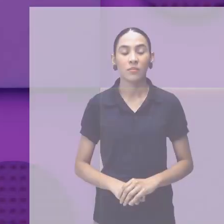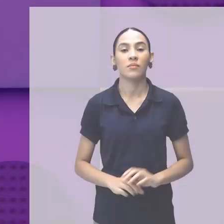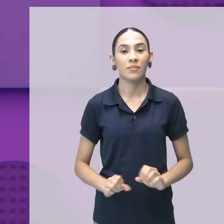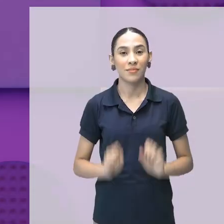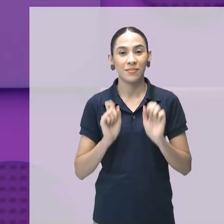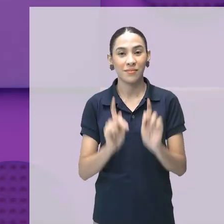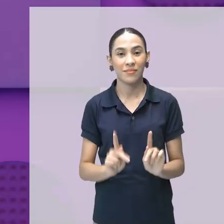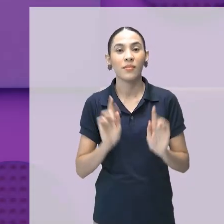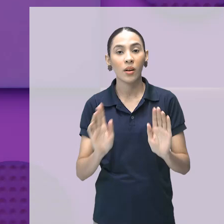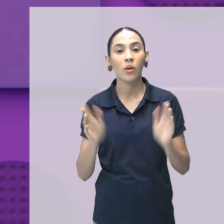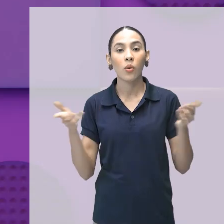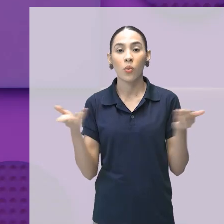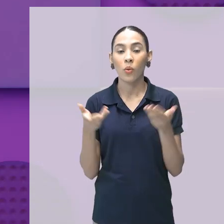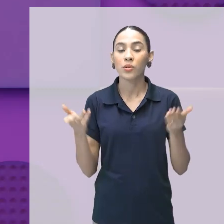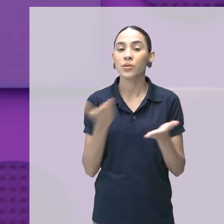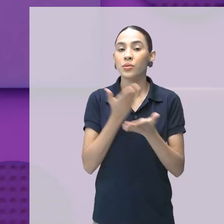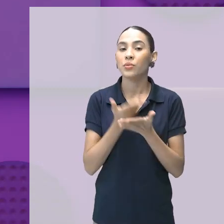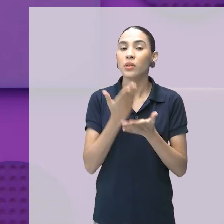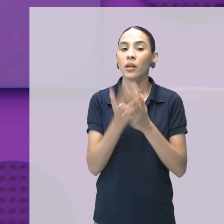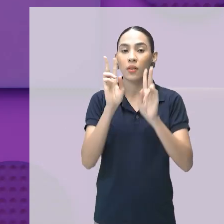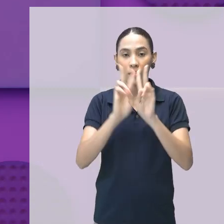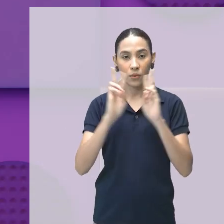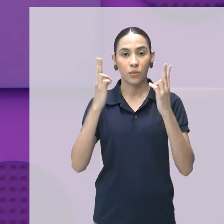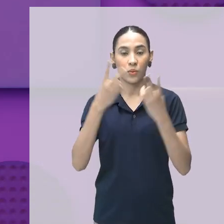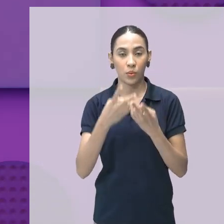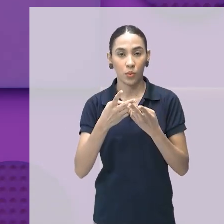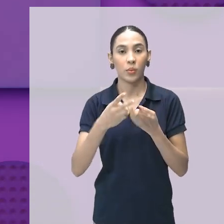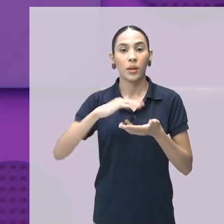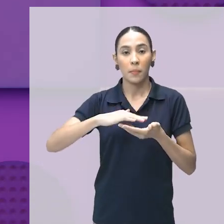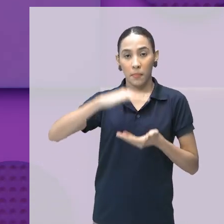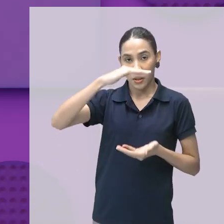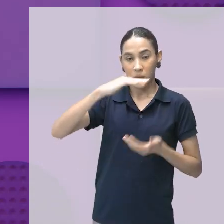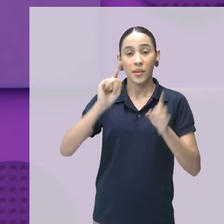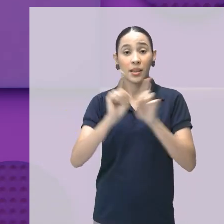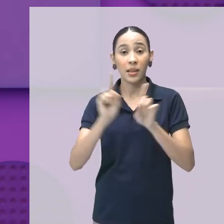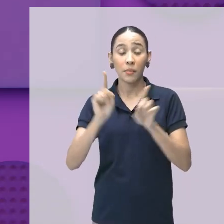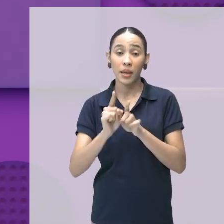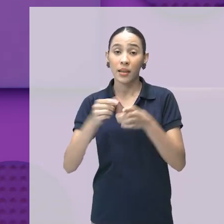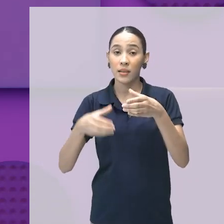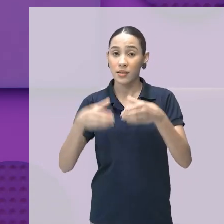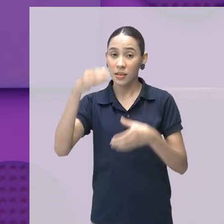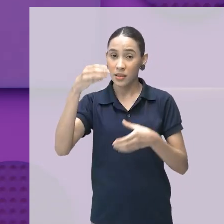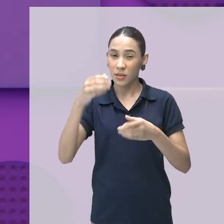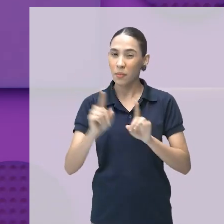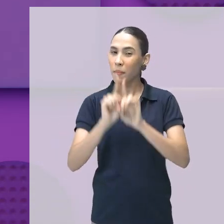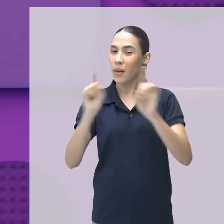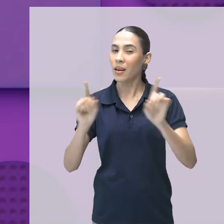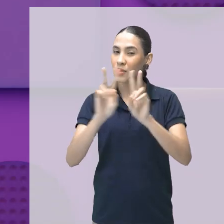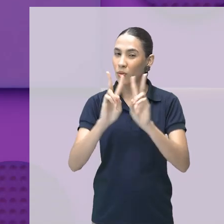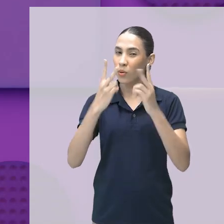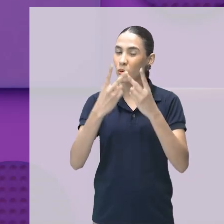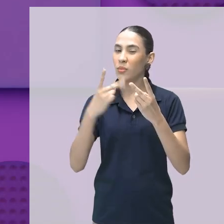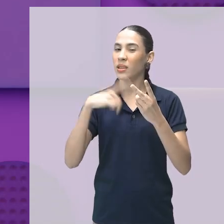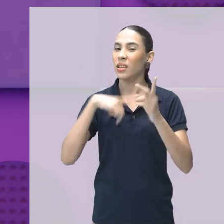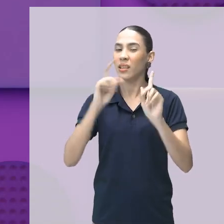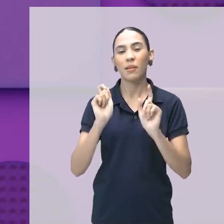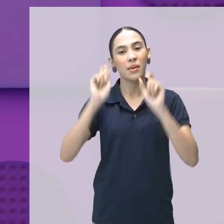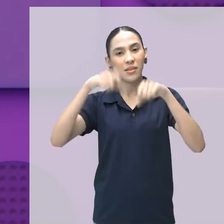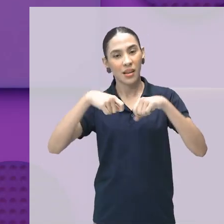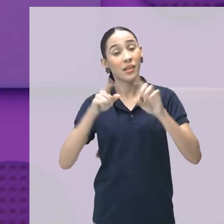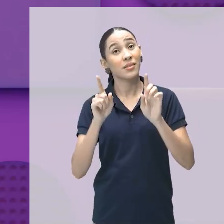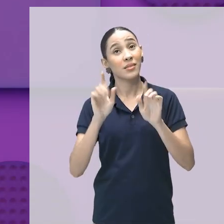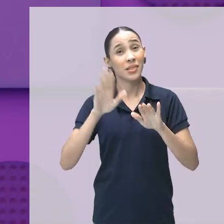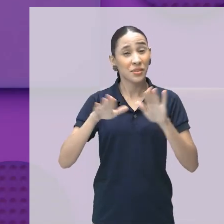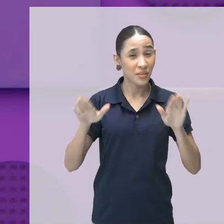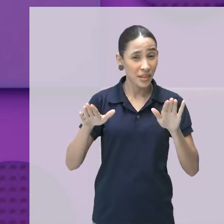Muito bem, vamos falar sobre volumes de prismas e de cilindros. E volume trabalha a questão de capacidade ali e